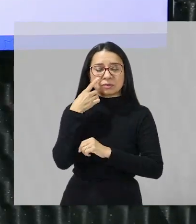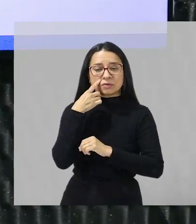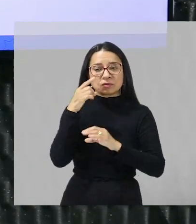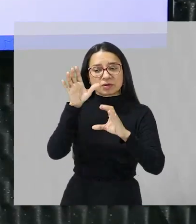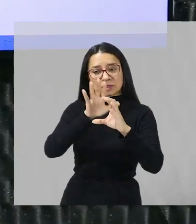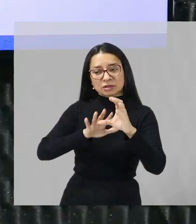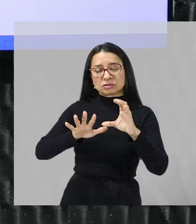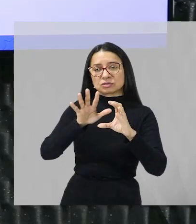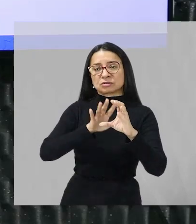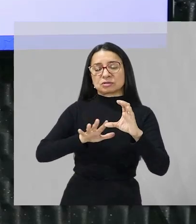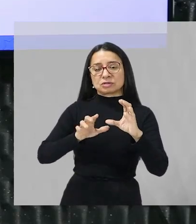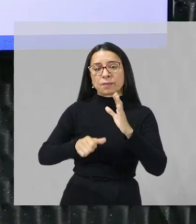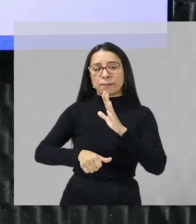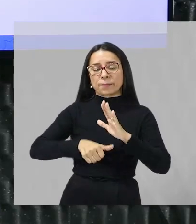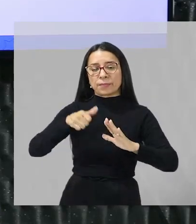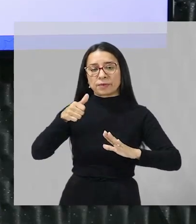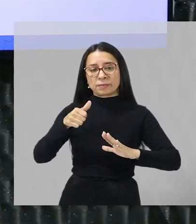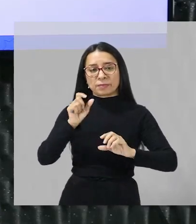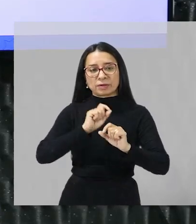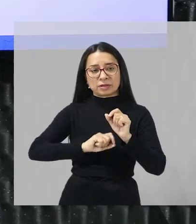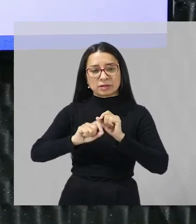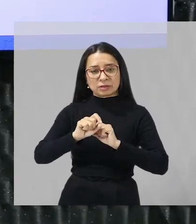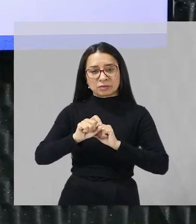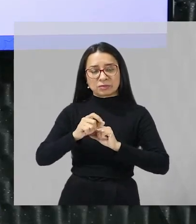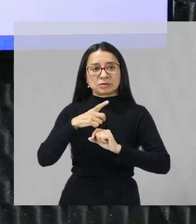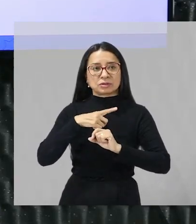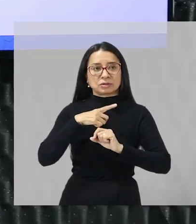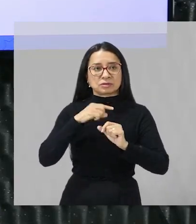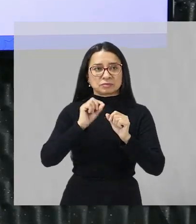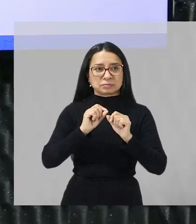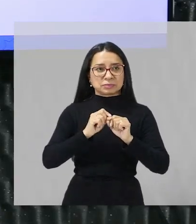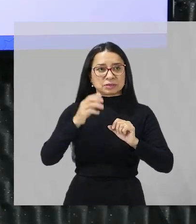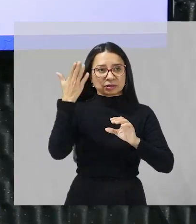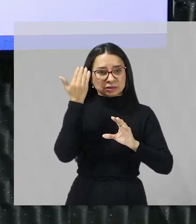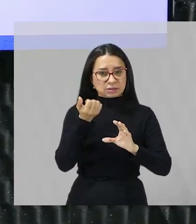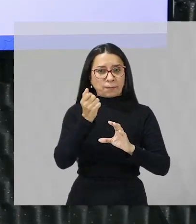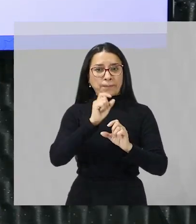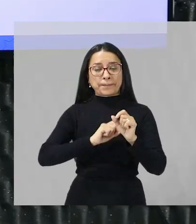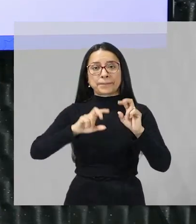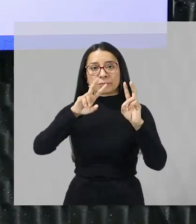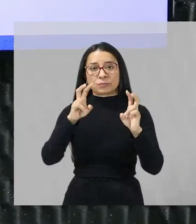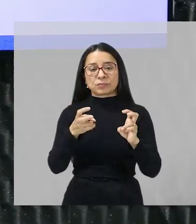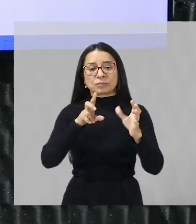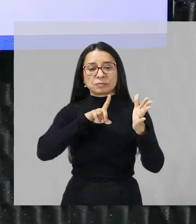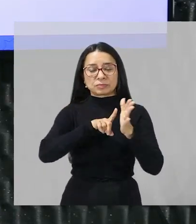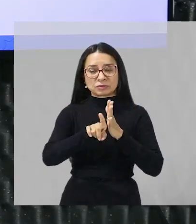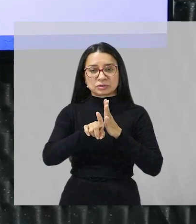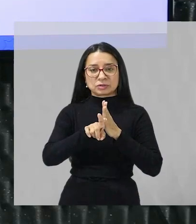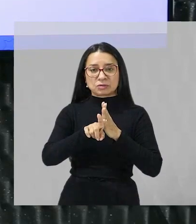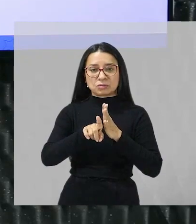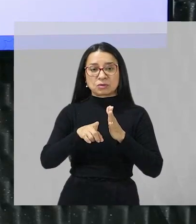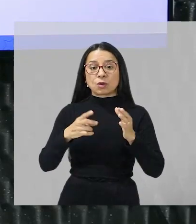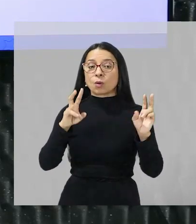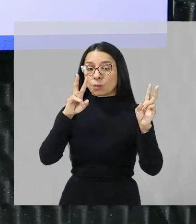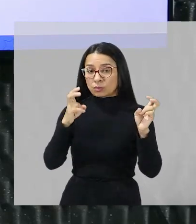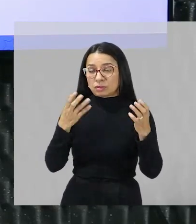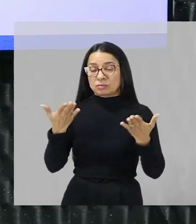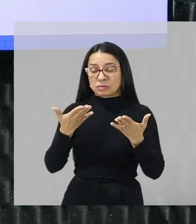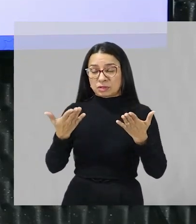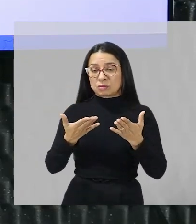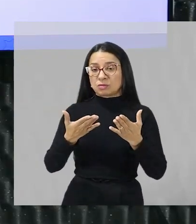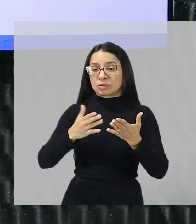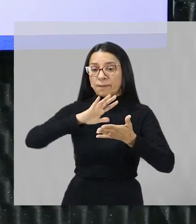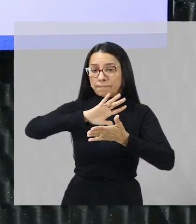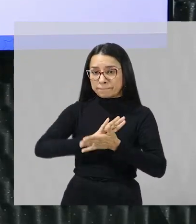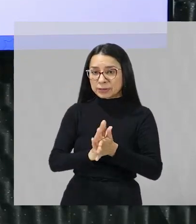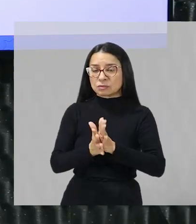prova. Primeiro, a primeira coisa que você tem que fazer é identificar o tema da questão. O tema é preconceitos.